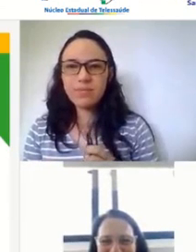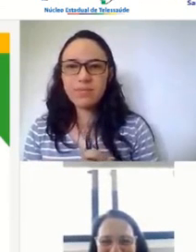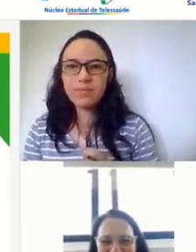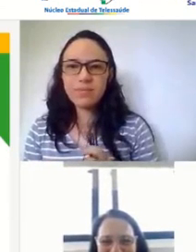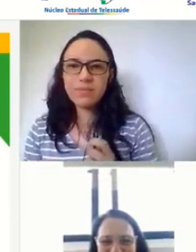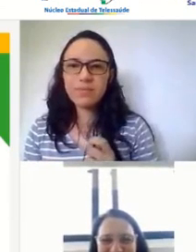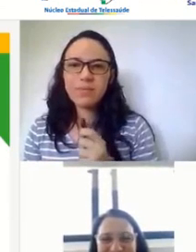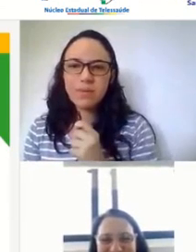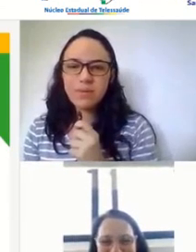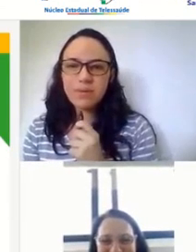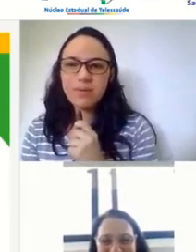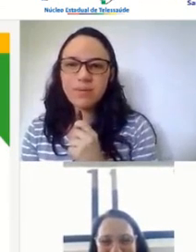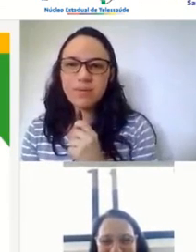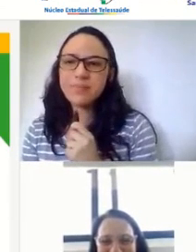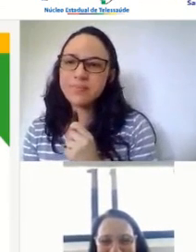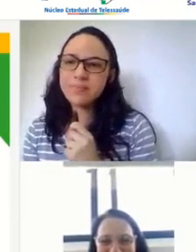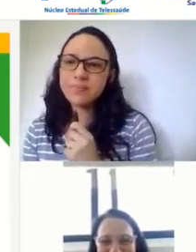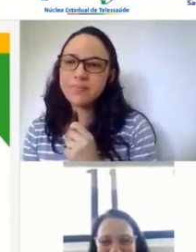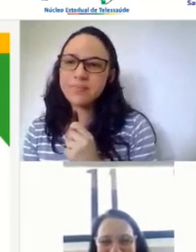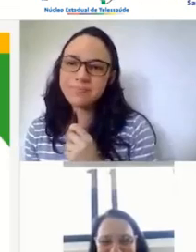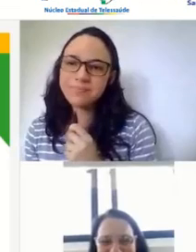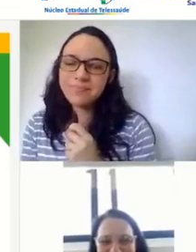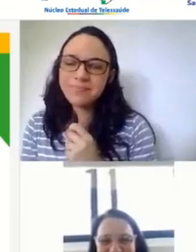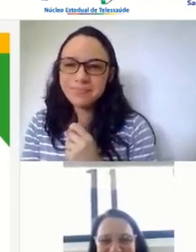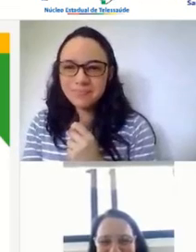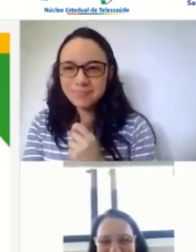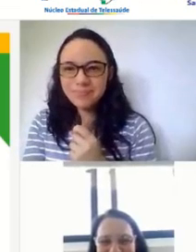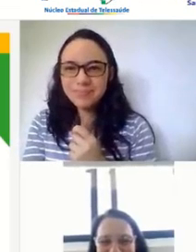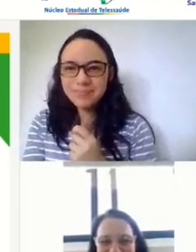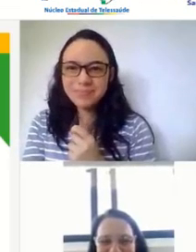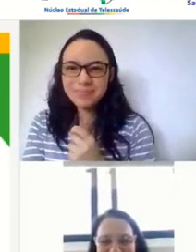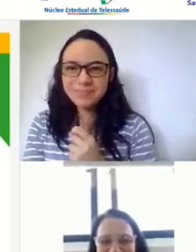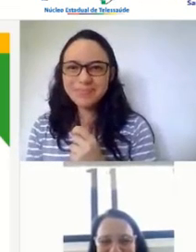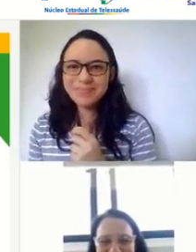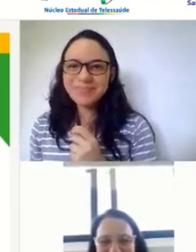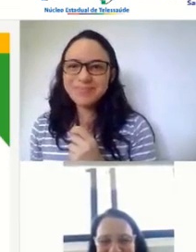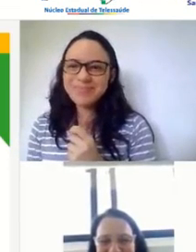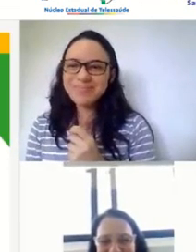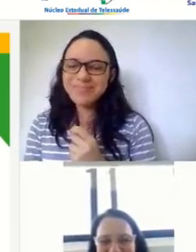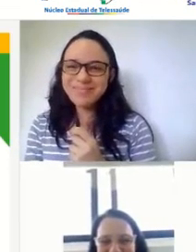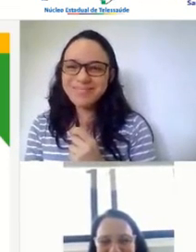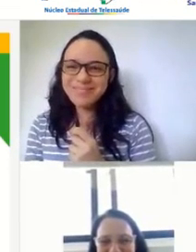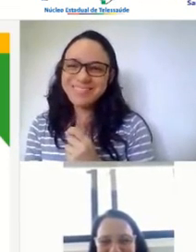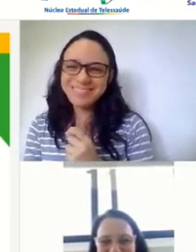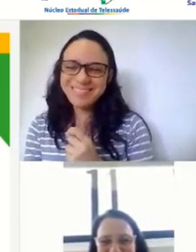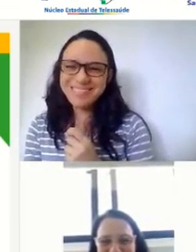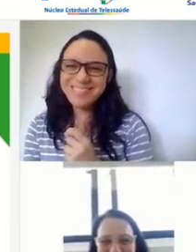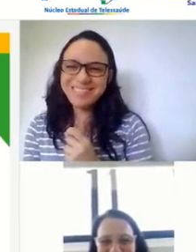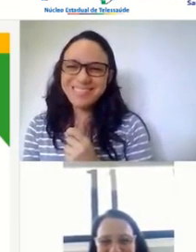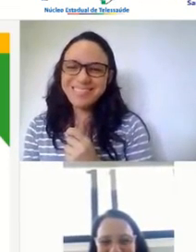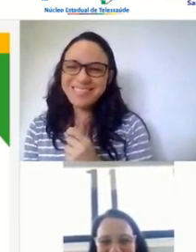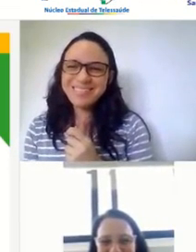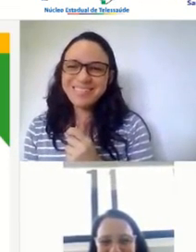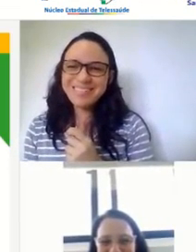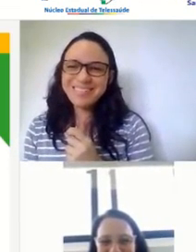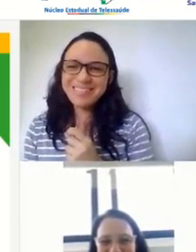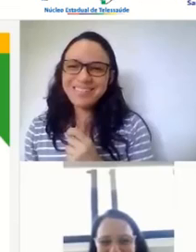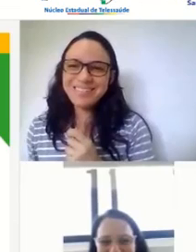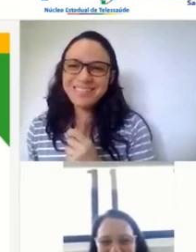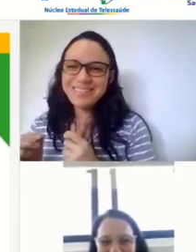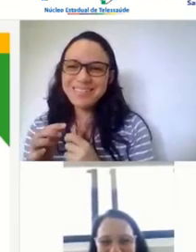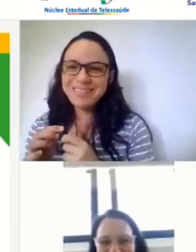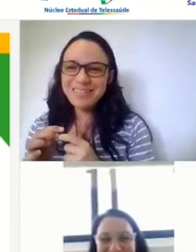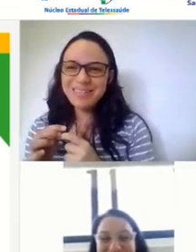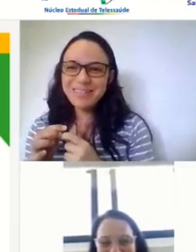e assim permite a união de pessoas de vários locais né a professora mary mesmo faz muito sentido